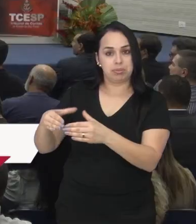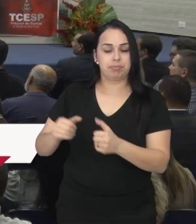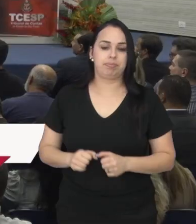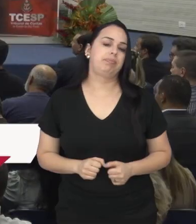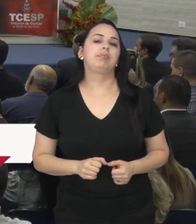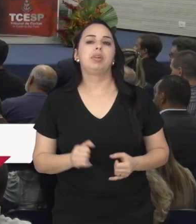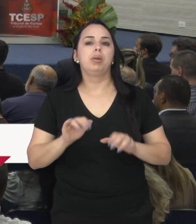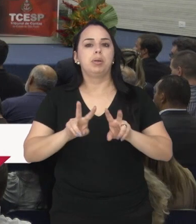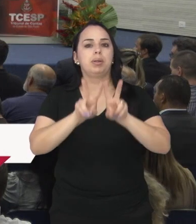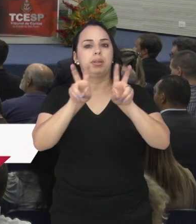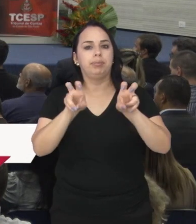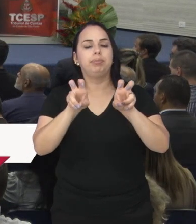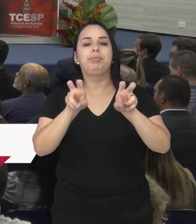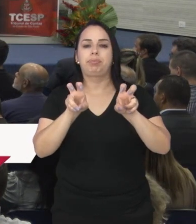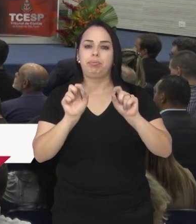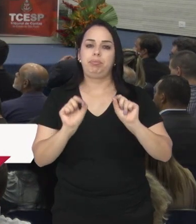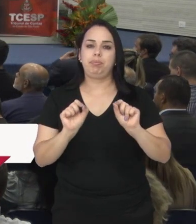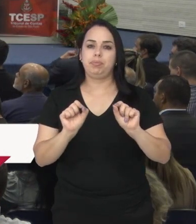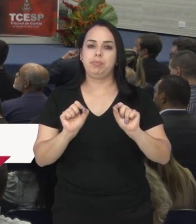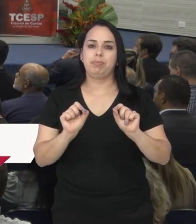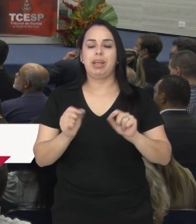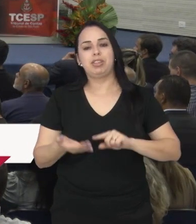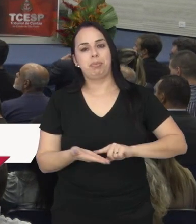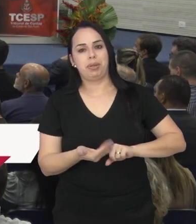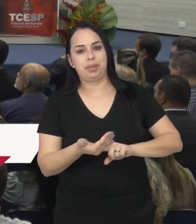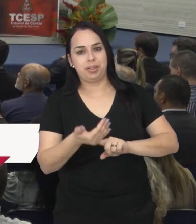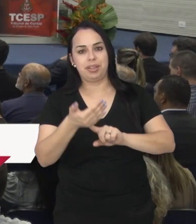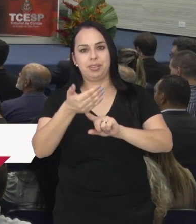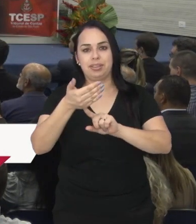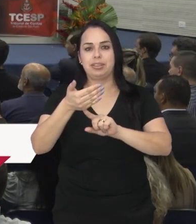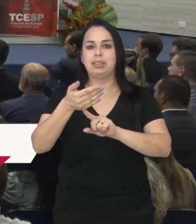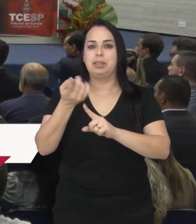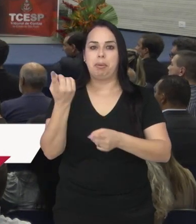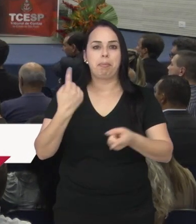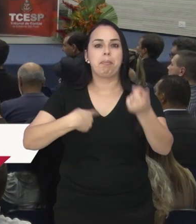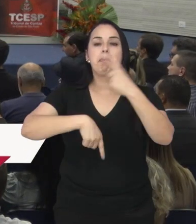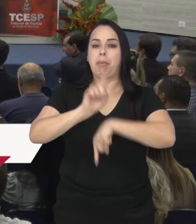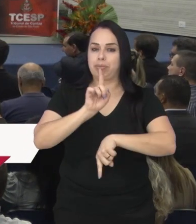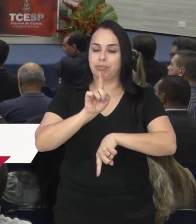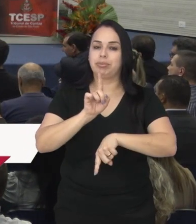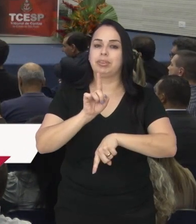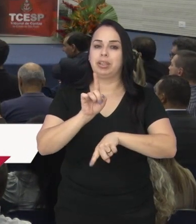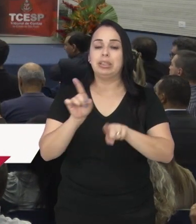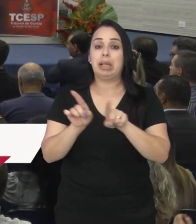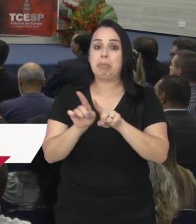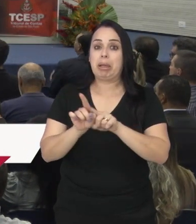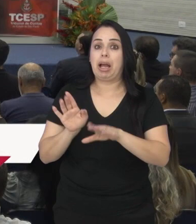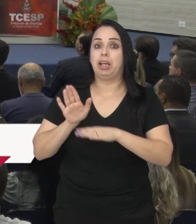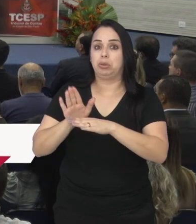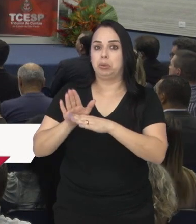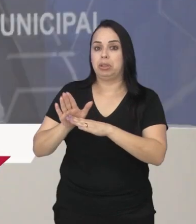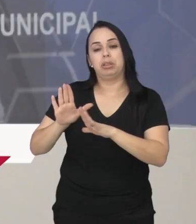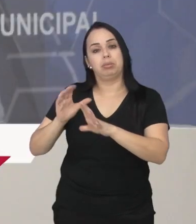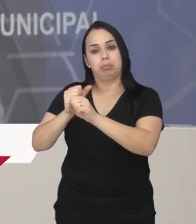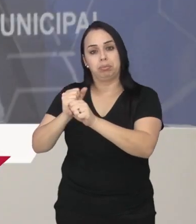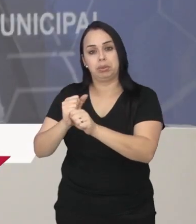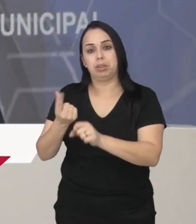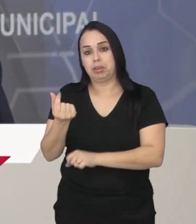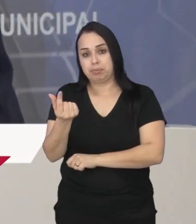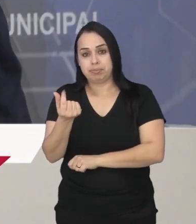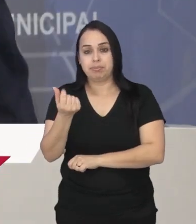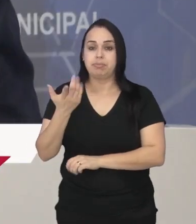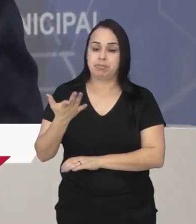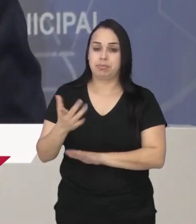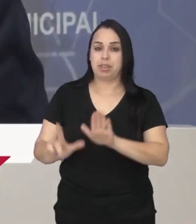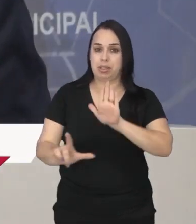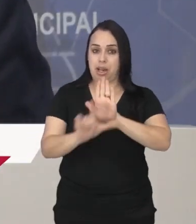Contas. Entre os assuntos, o destaque vai para a tecnologia, que está cada vez mais presente na prestação de contas. O tema fará